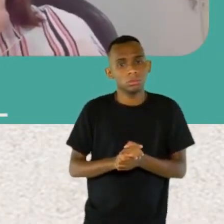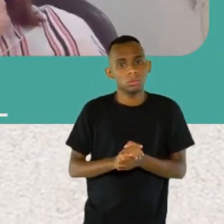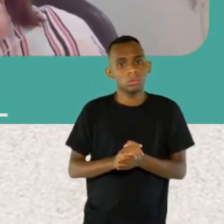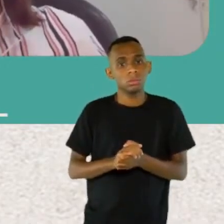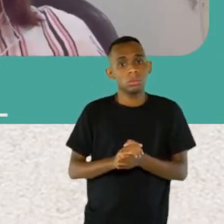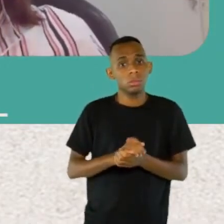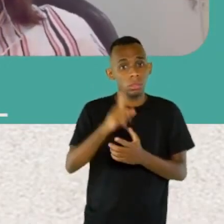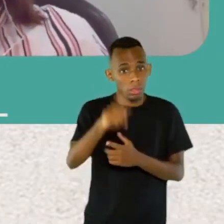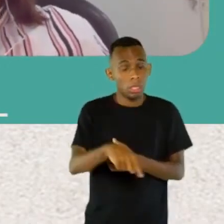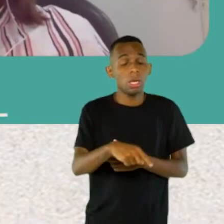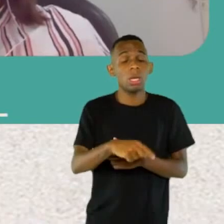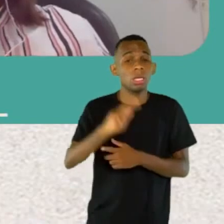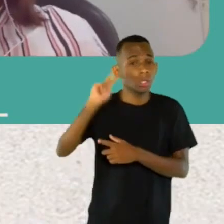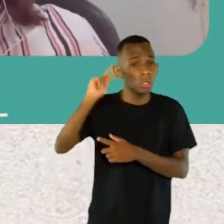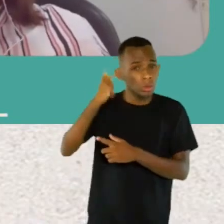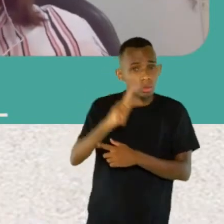contam